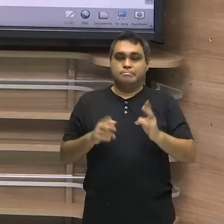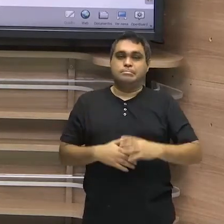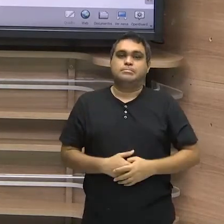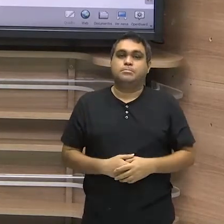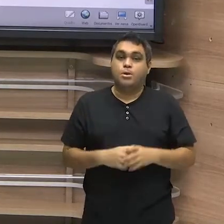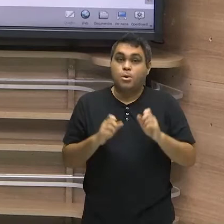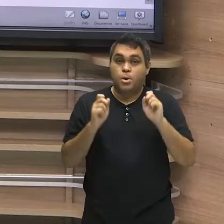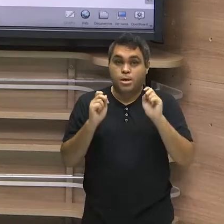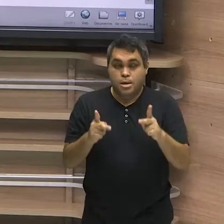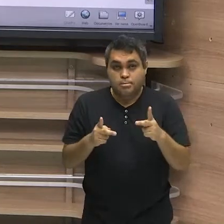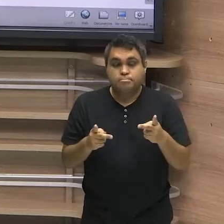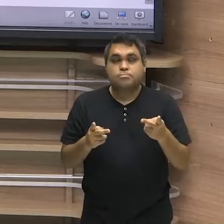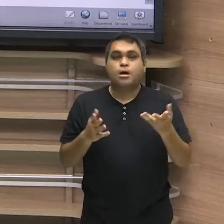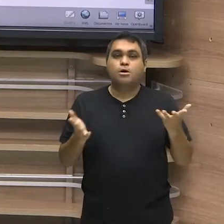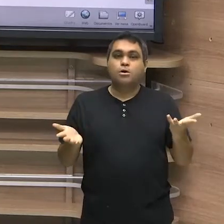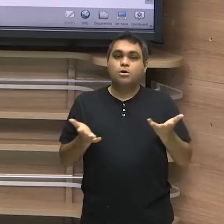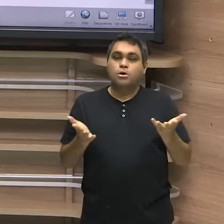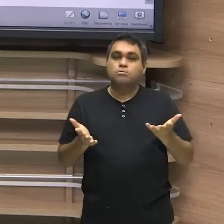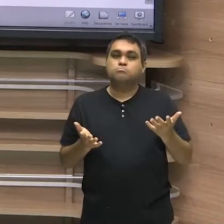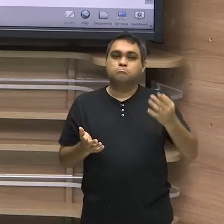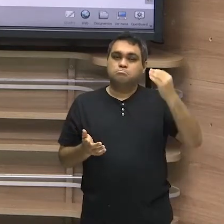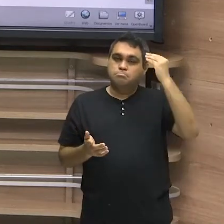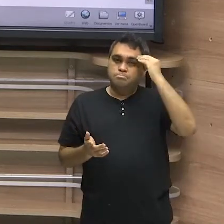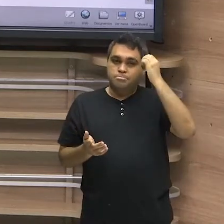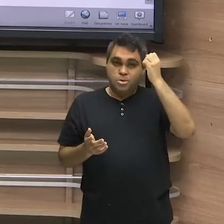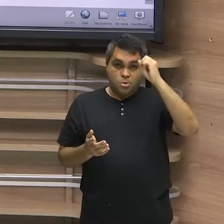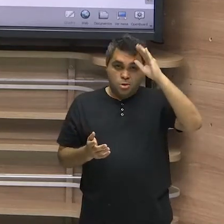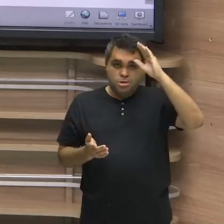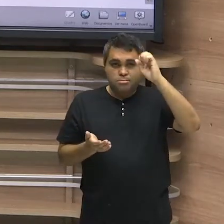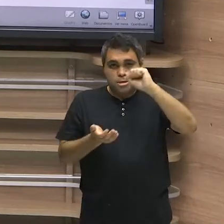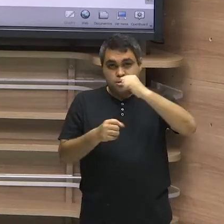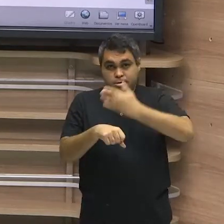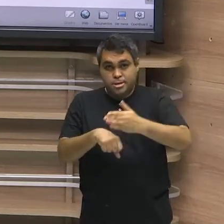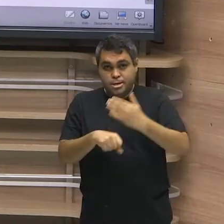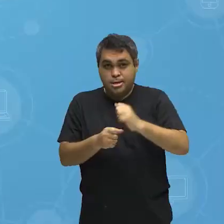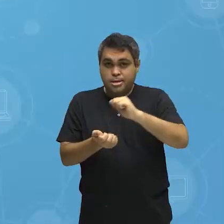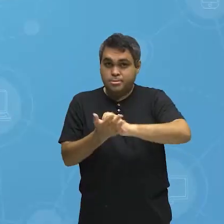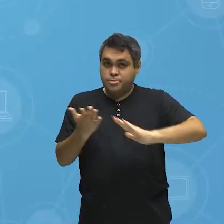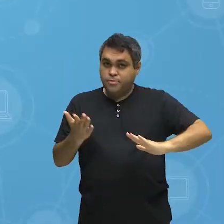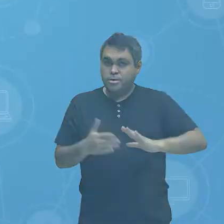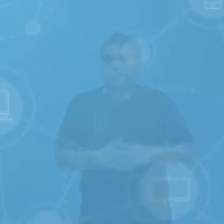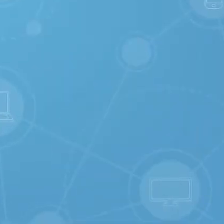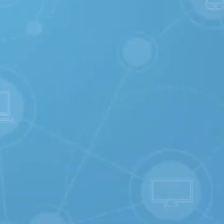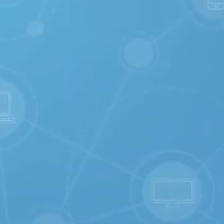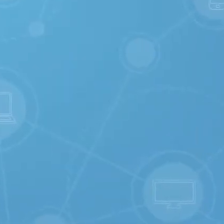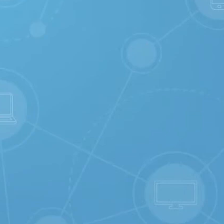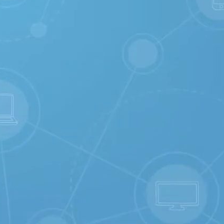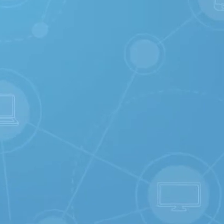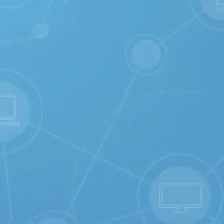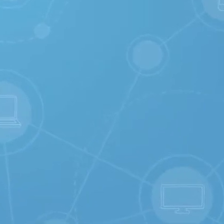Certinho? Agora a gente vai colocar nosso conhecimento em prática através da nossa DLI. Vamos lá?